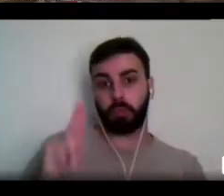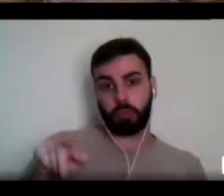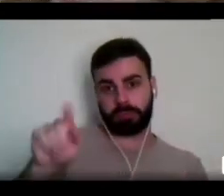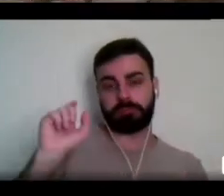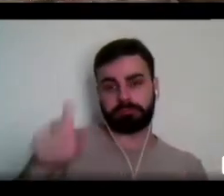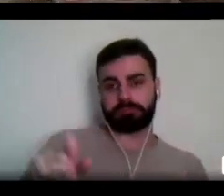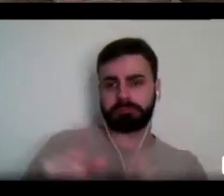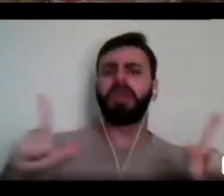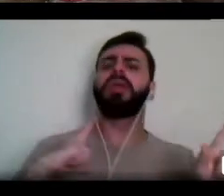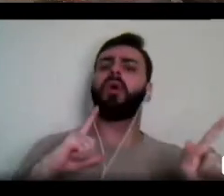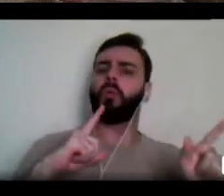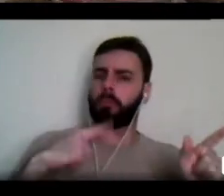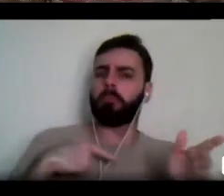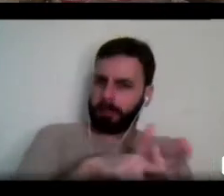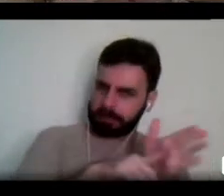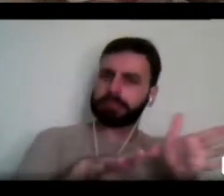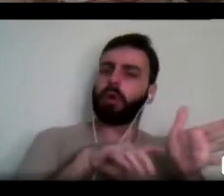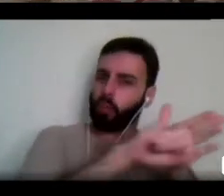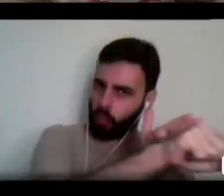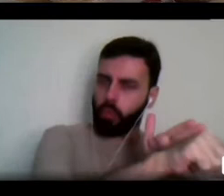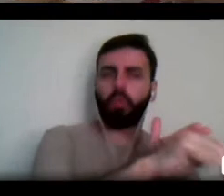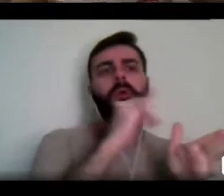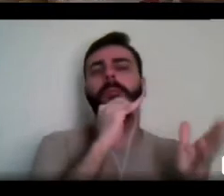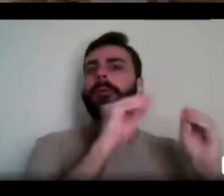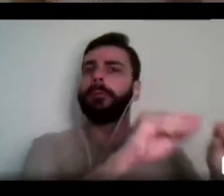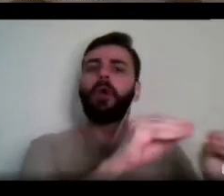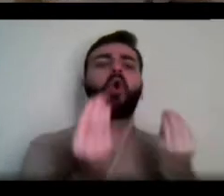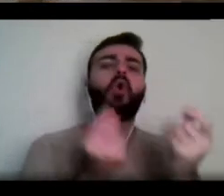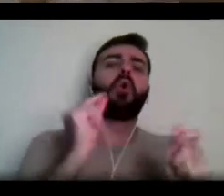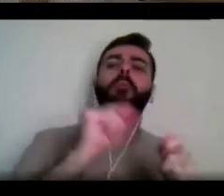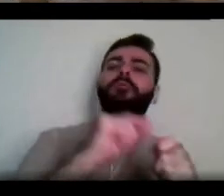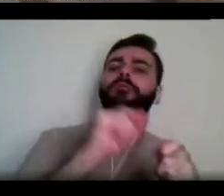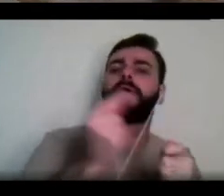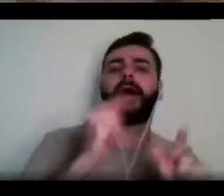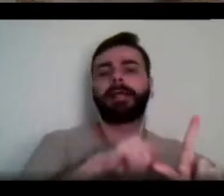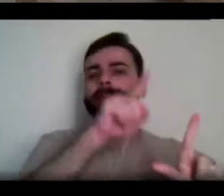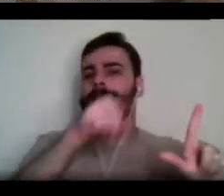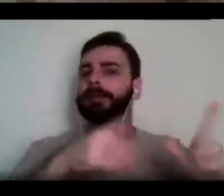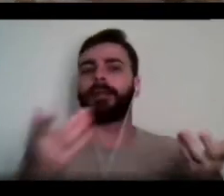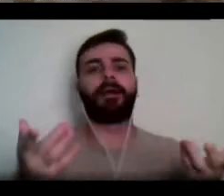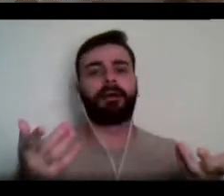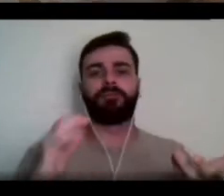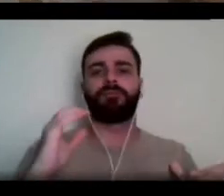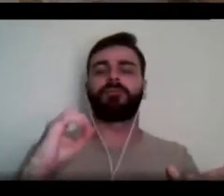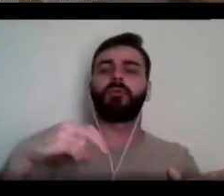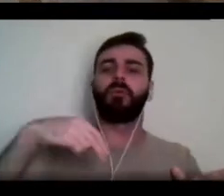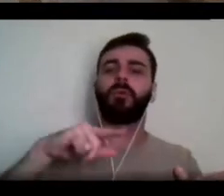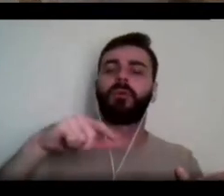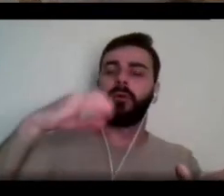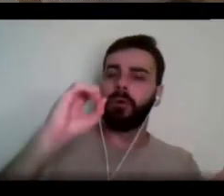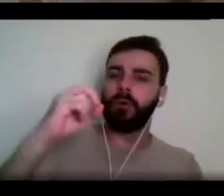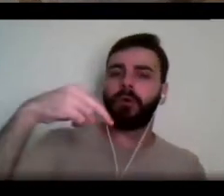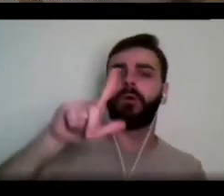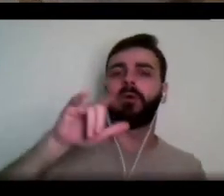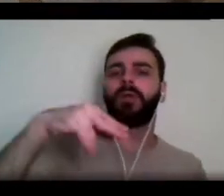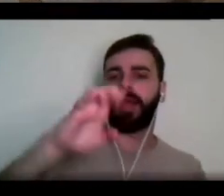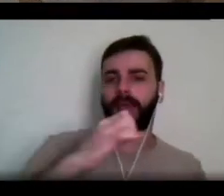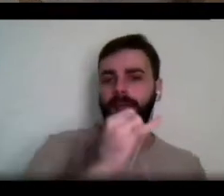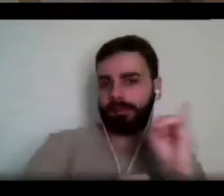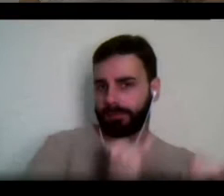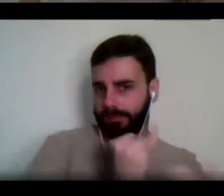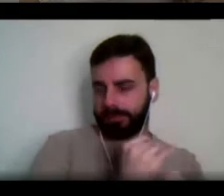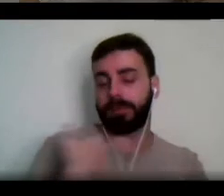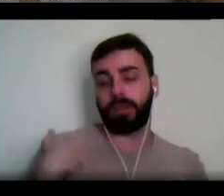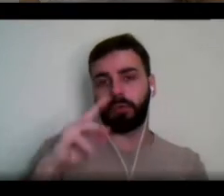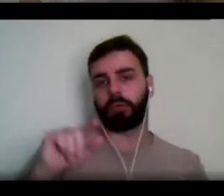mesmo. Fazer gráfico online, enter. E eu achei esse aí. O que eu usei foi esse aí. Tá bom?